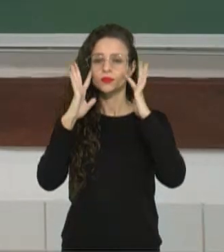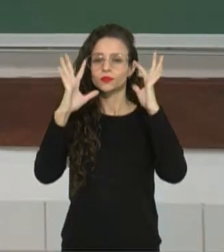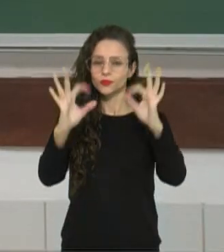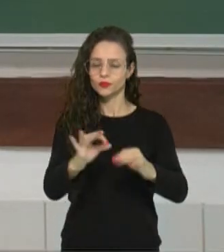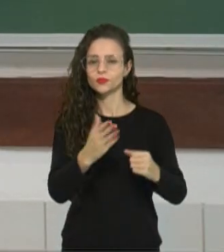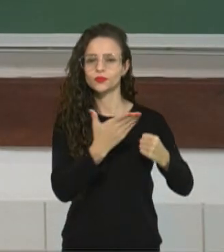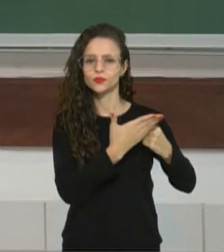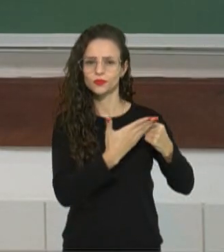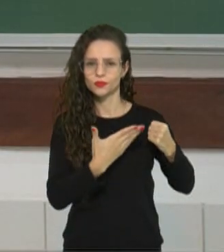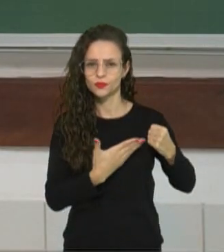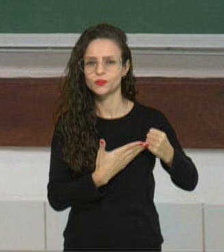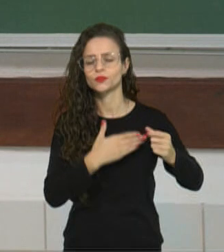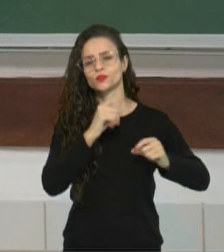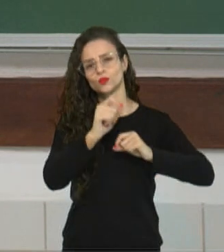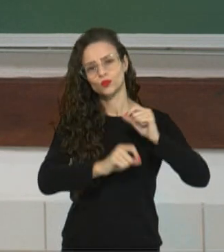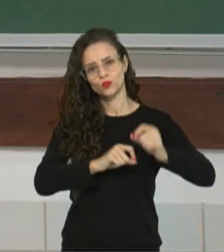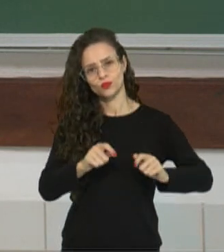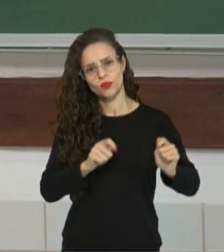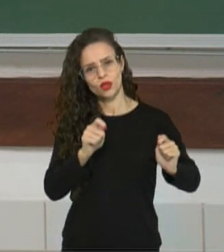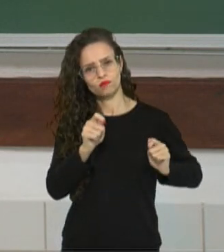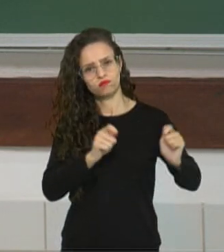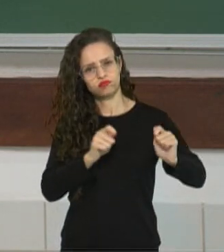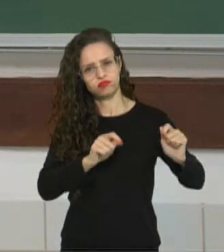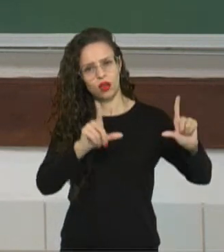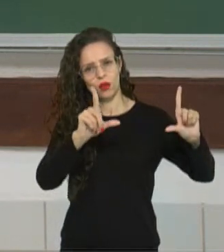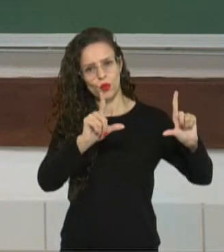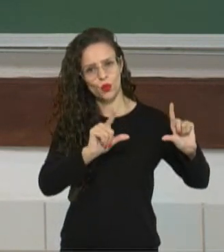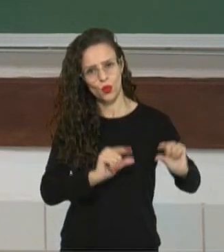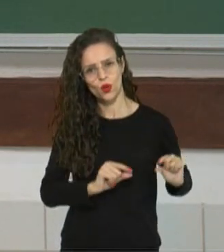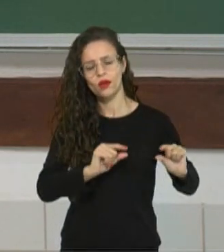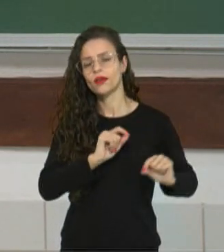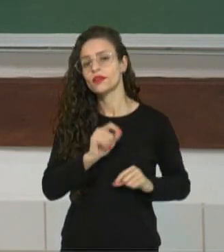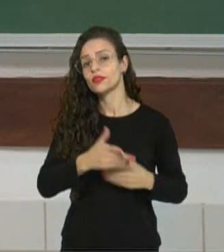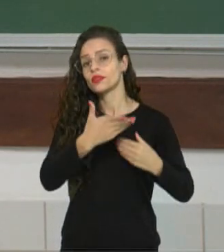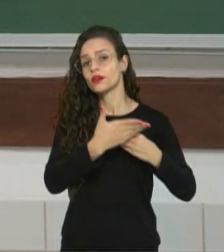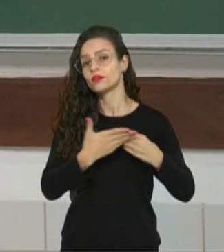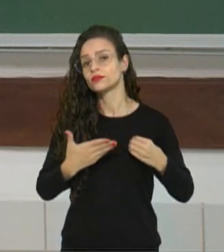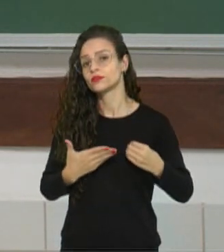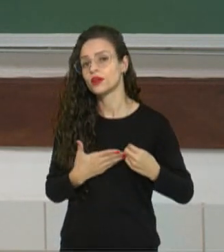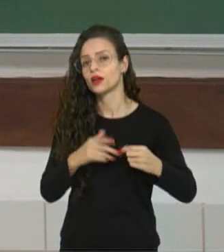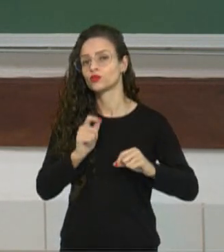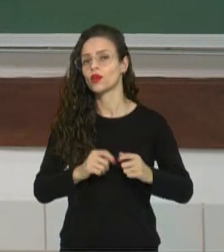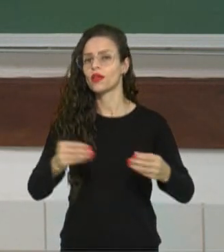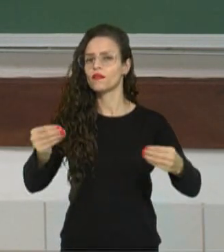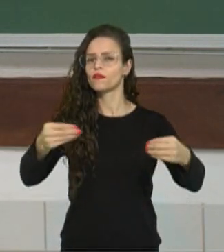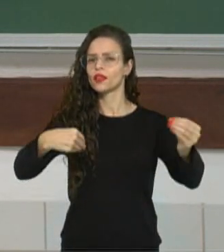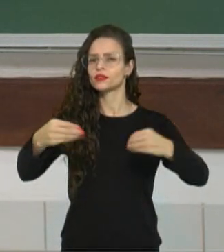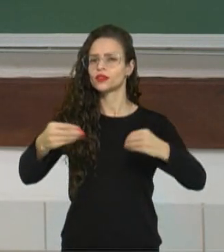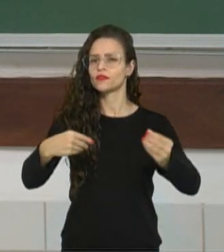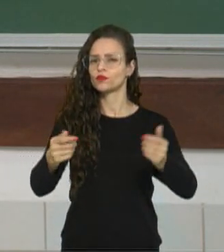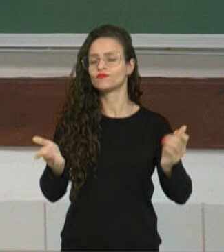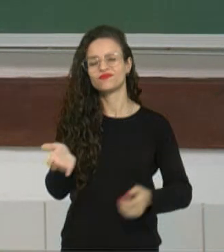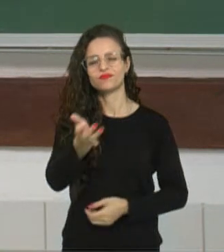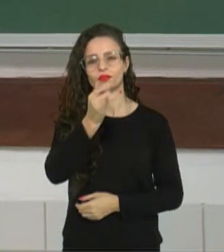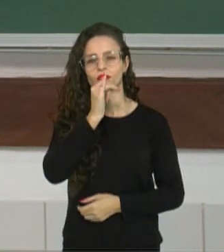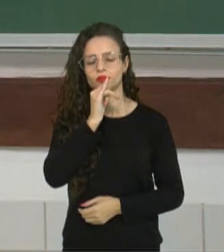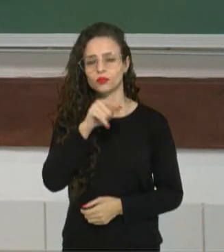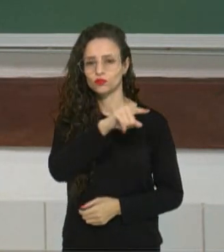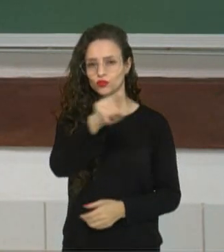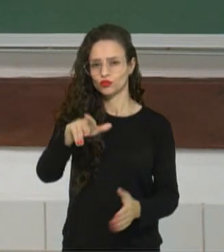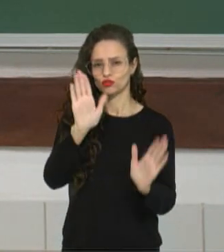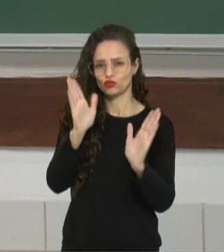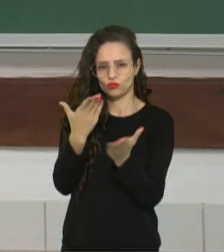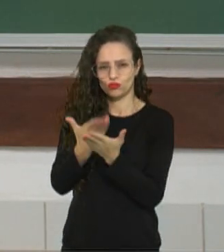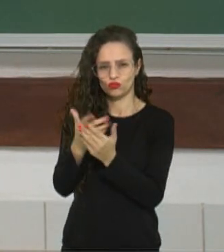Estado, então, ele caminhou na desregulação. O Estado fez o quê? Ele foi flexível. Por exemplo, você já estudou